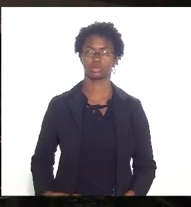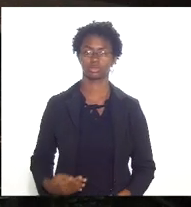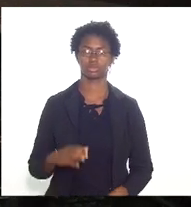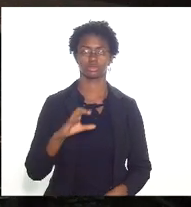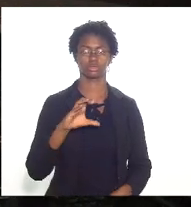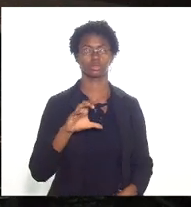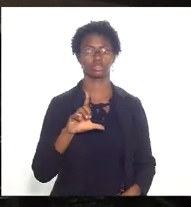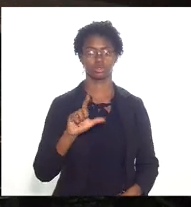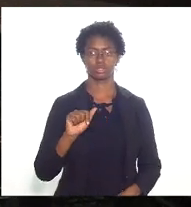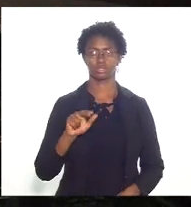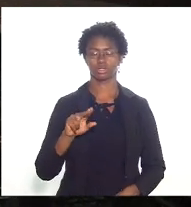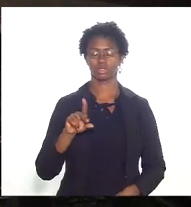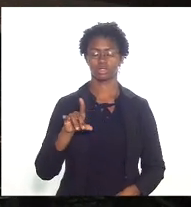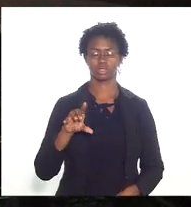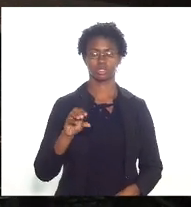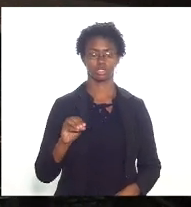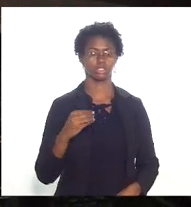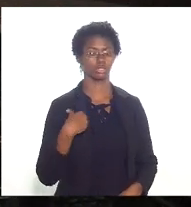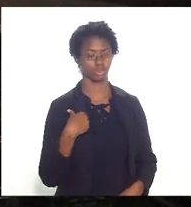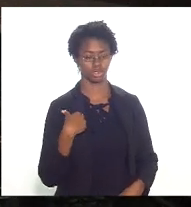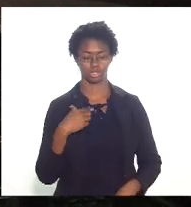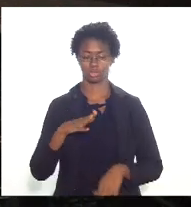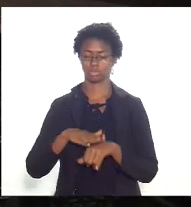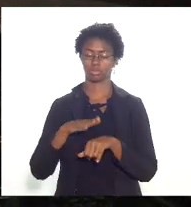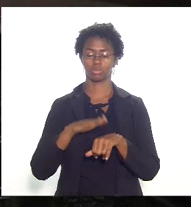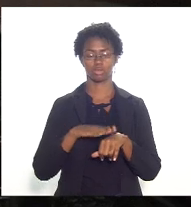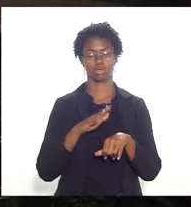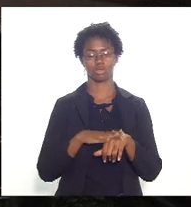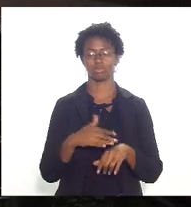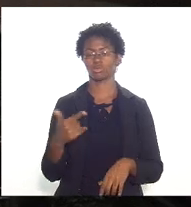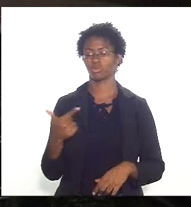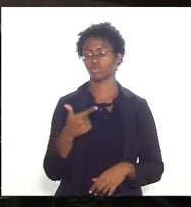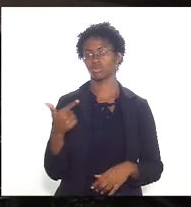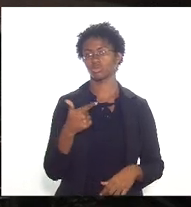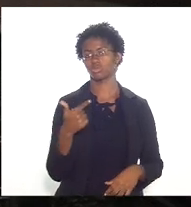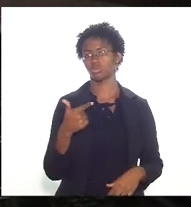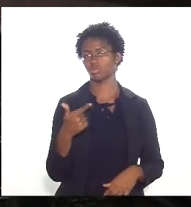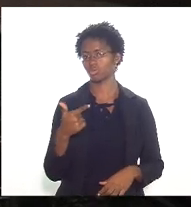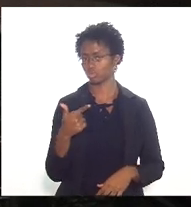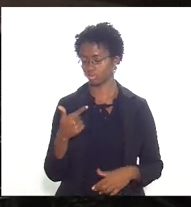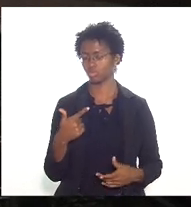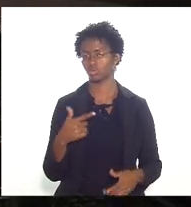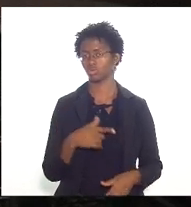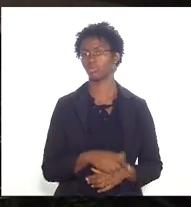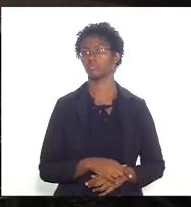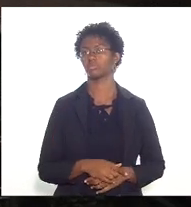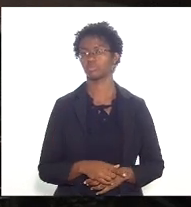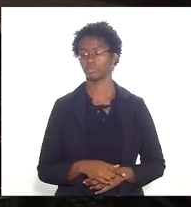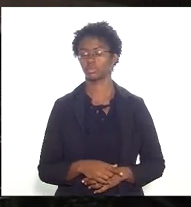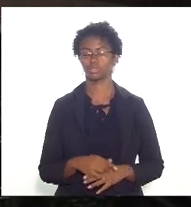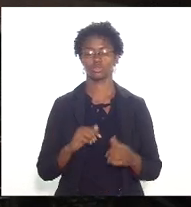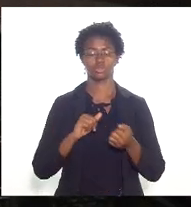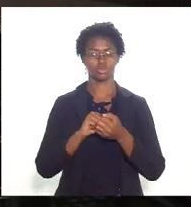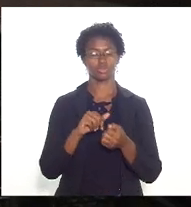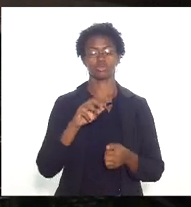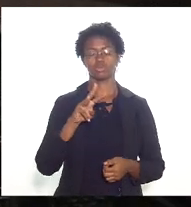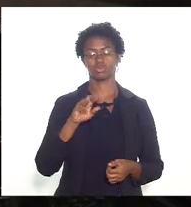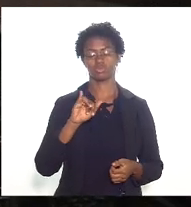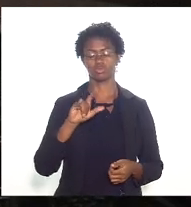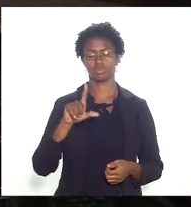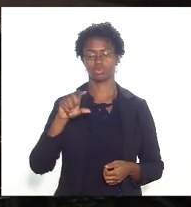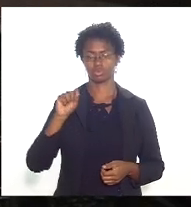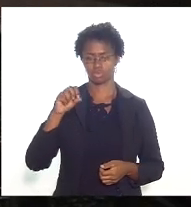governador em exercício no qual o mesmo tava como vice na chapa do Wilson vídeo e quinta vendia-se a da República